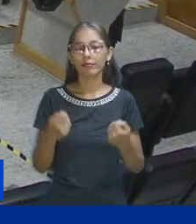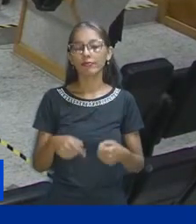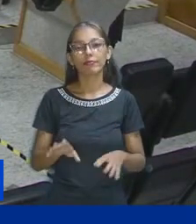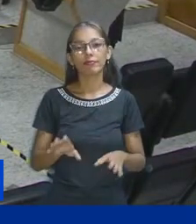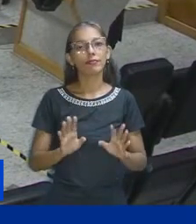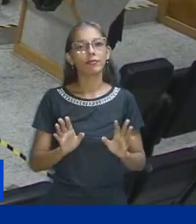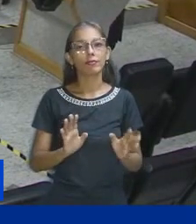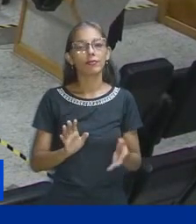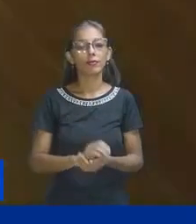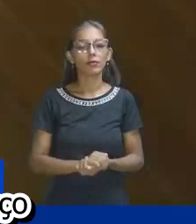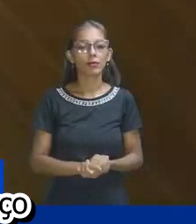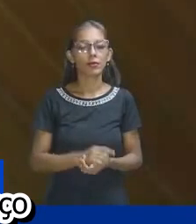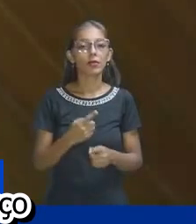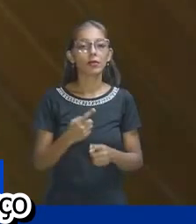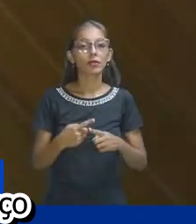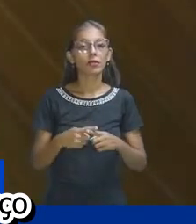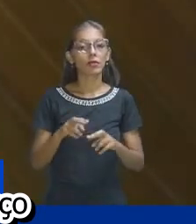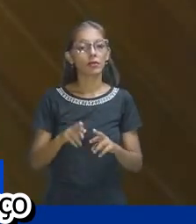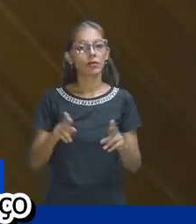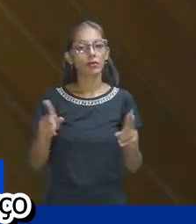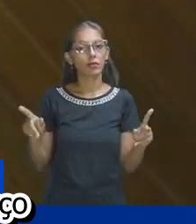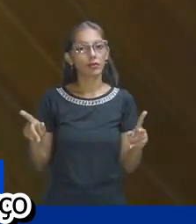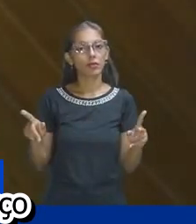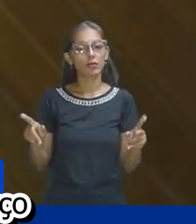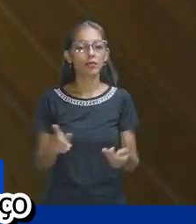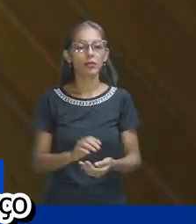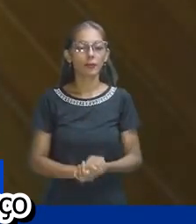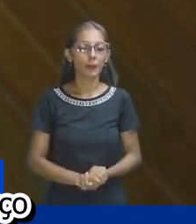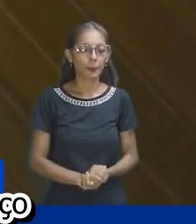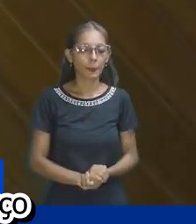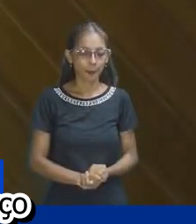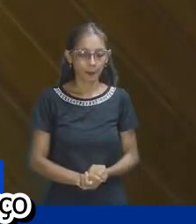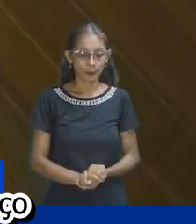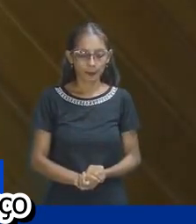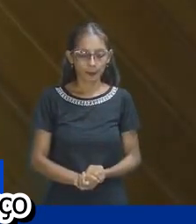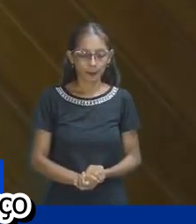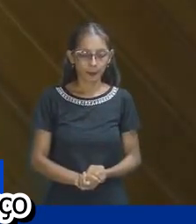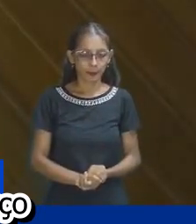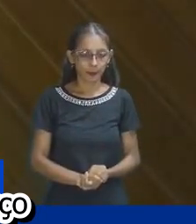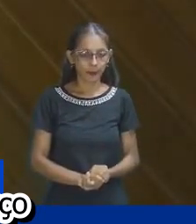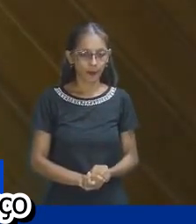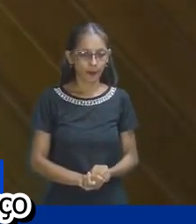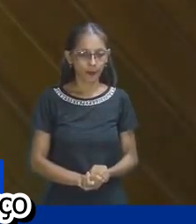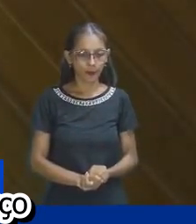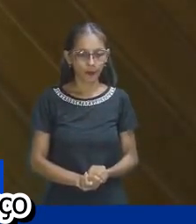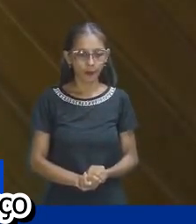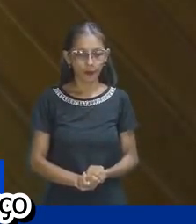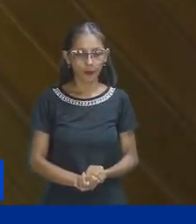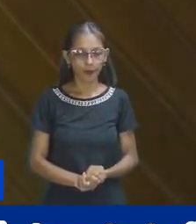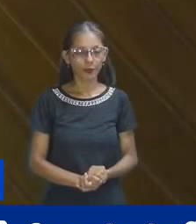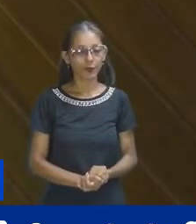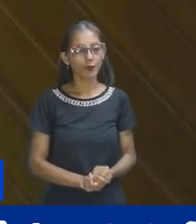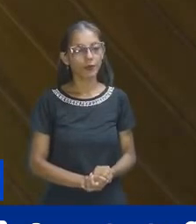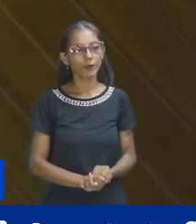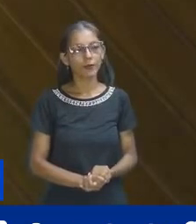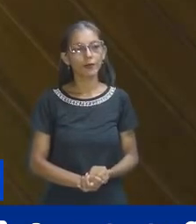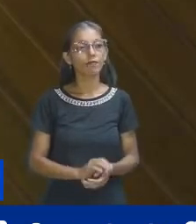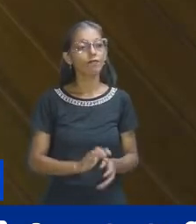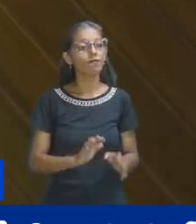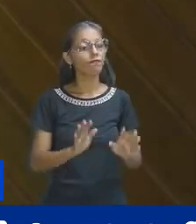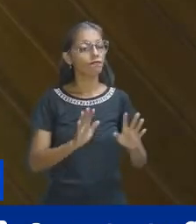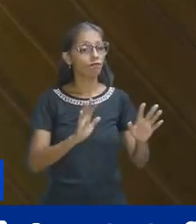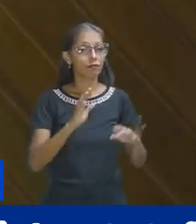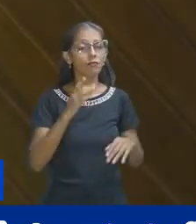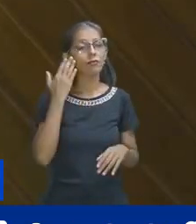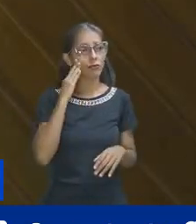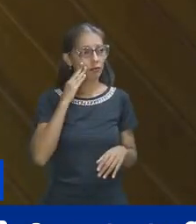independentes. Eu até entendo, apenas coloquei até como reforço diante da prejudicialidade da própria conclusão, né? Mas, de todo modo, já vou